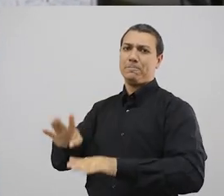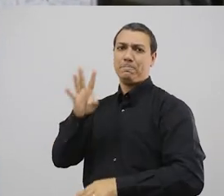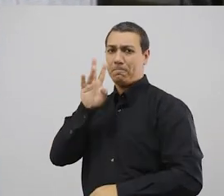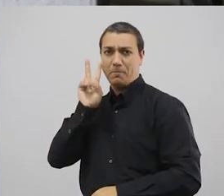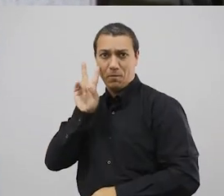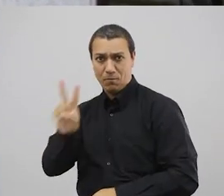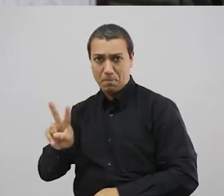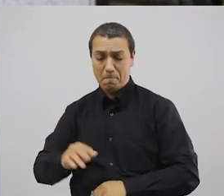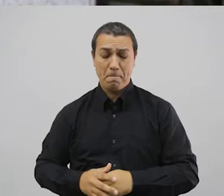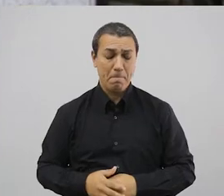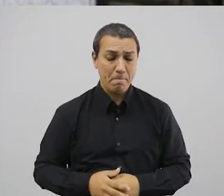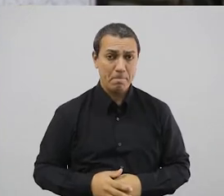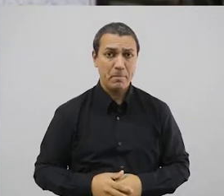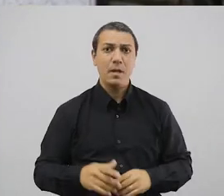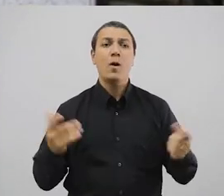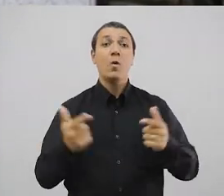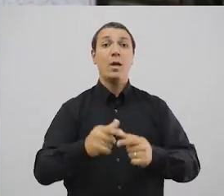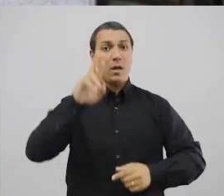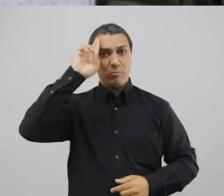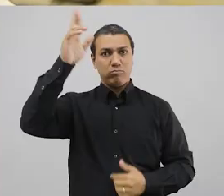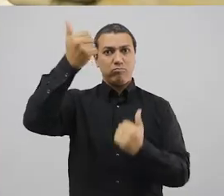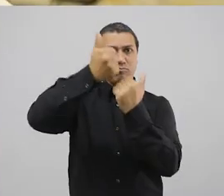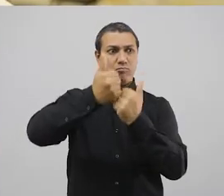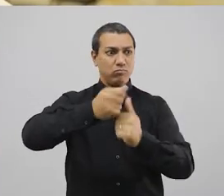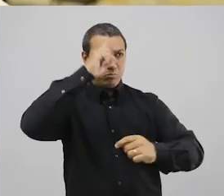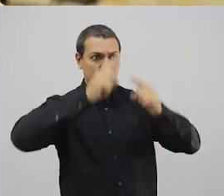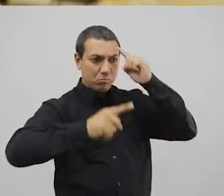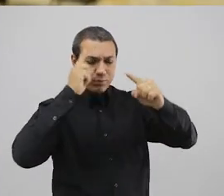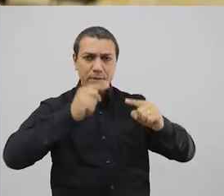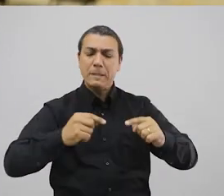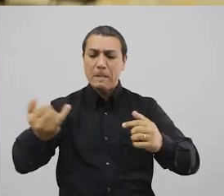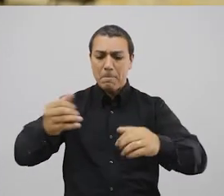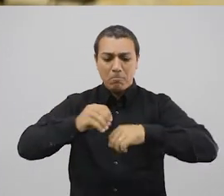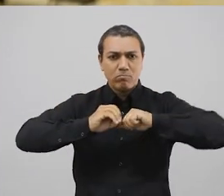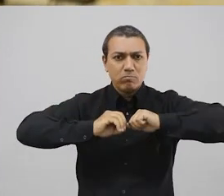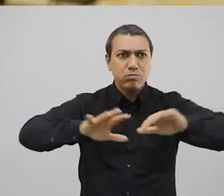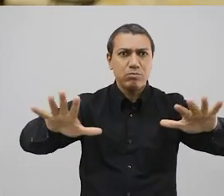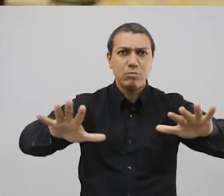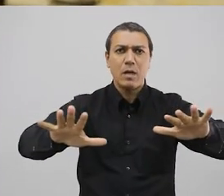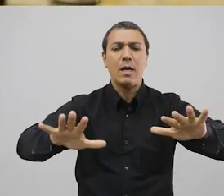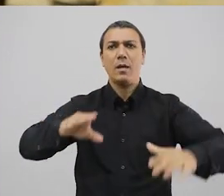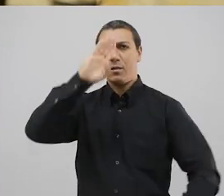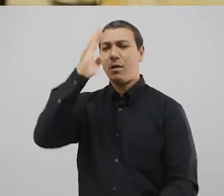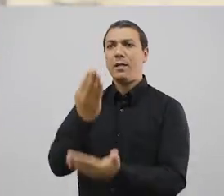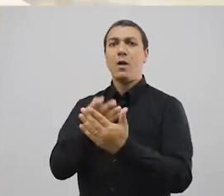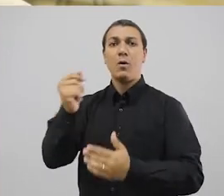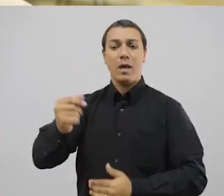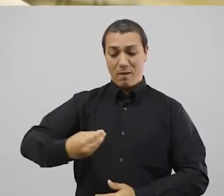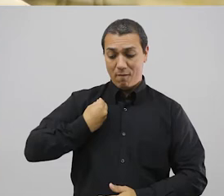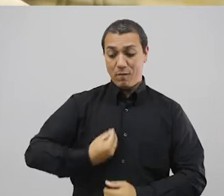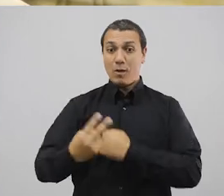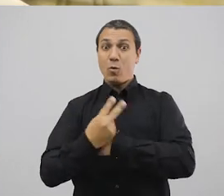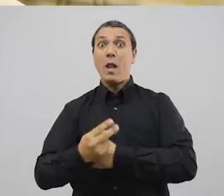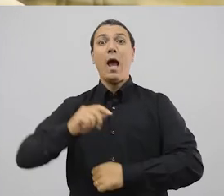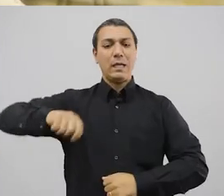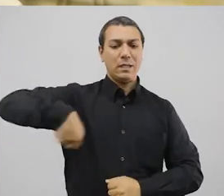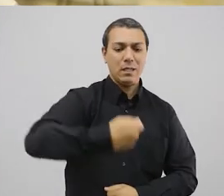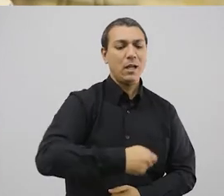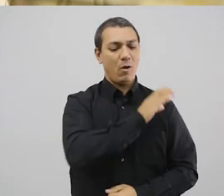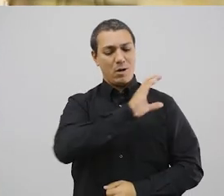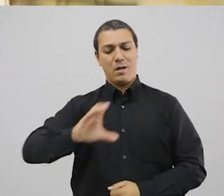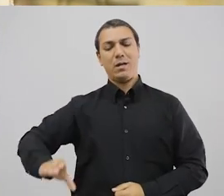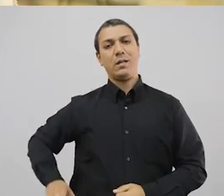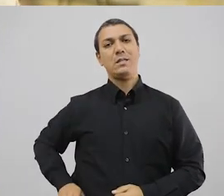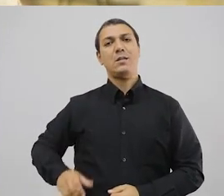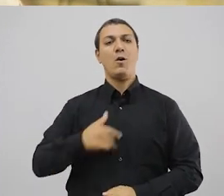mas nesse momento a precaução deve ser a prioridade eu acho que nós temos que seguir aquilo que os autorizados saúde tem nos dito então ser um bom católico